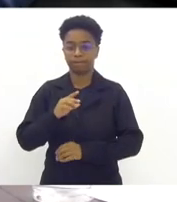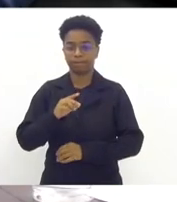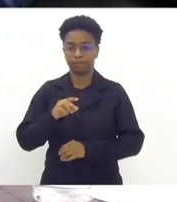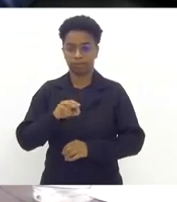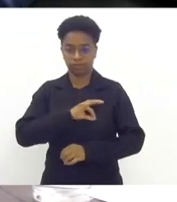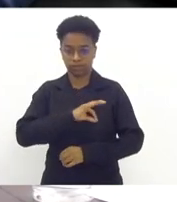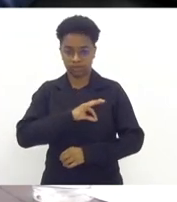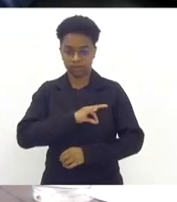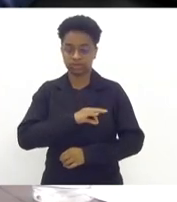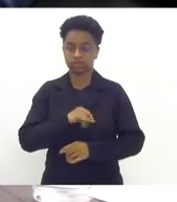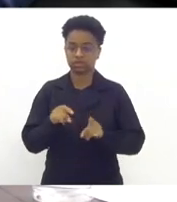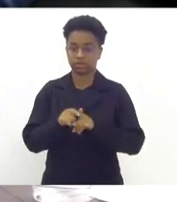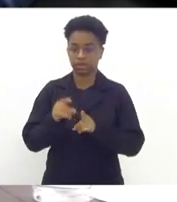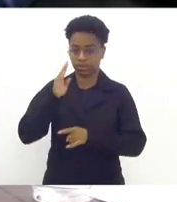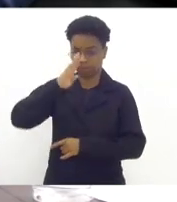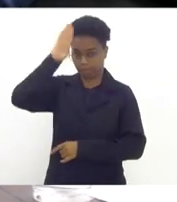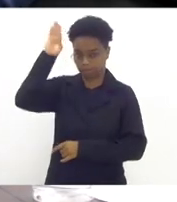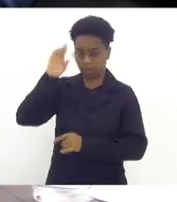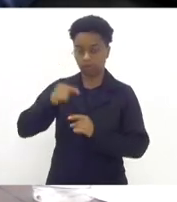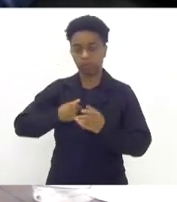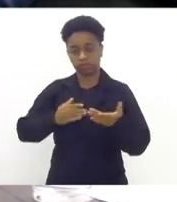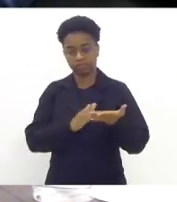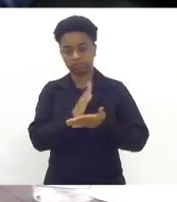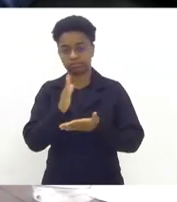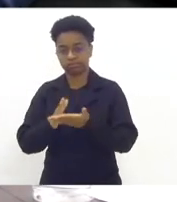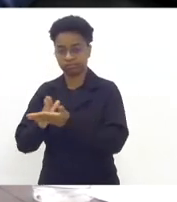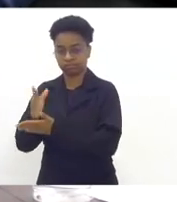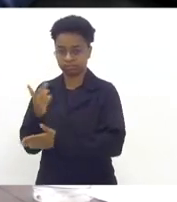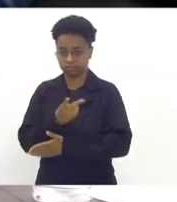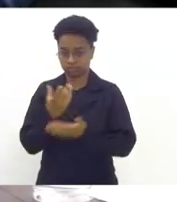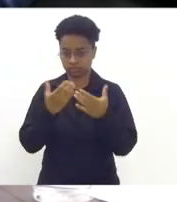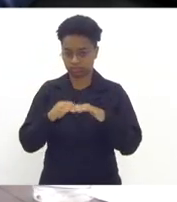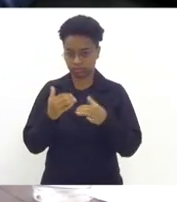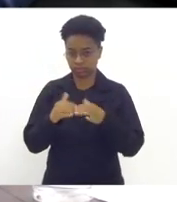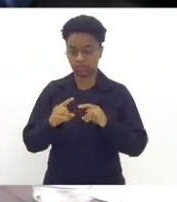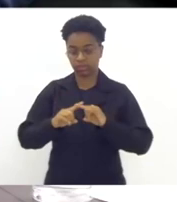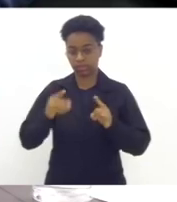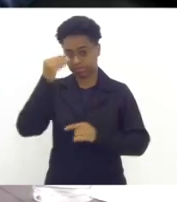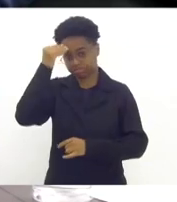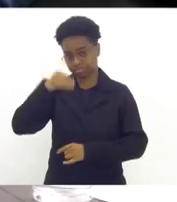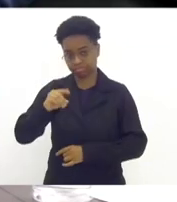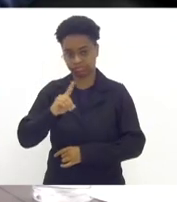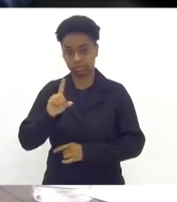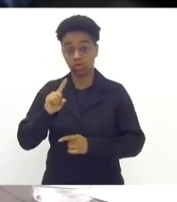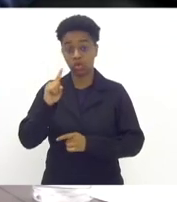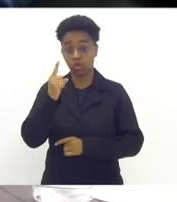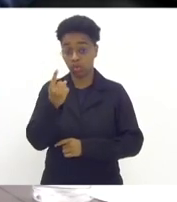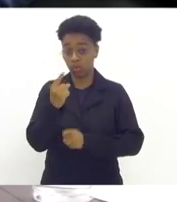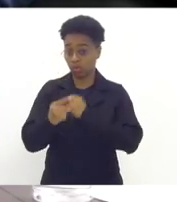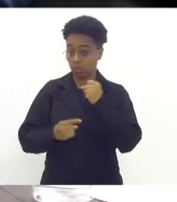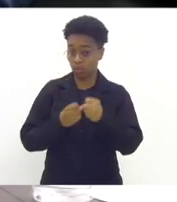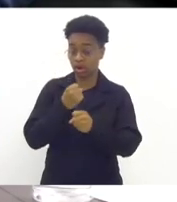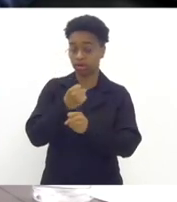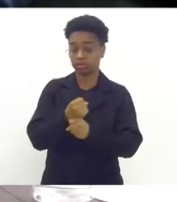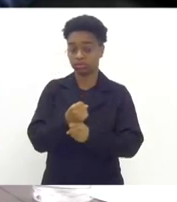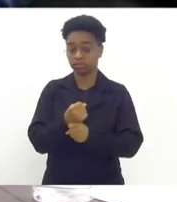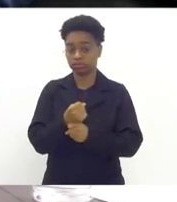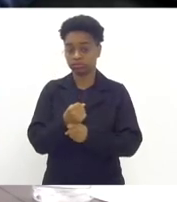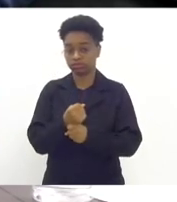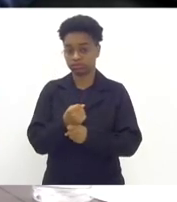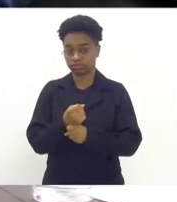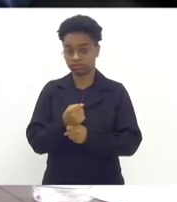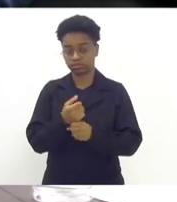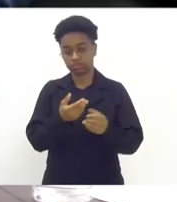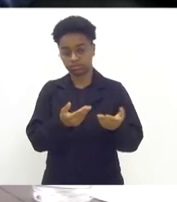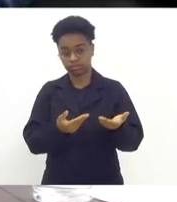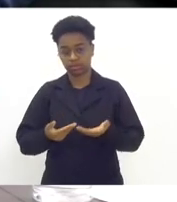passei em dois concursos e vinha estudando. Não deixei de desanimar. Um ano depois, eu fui convidado para